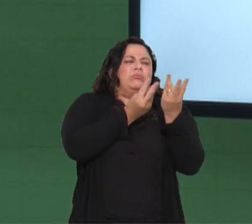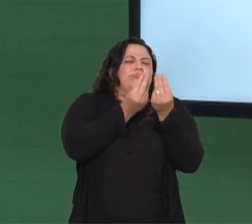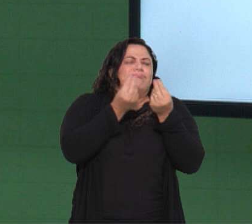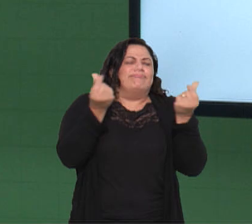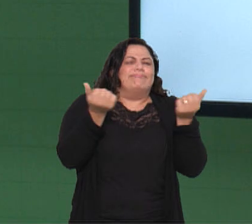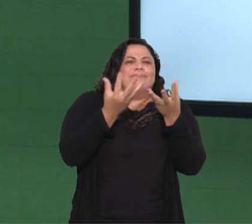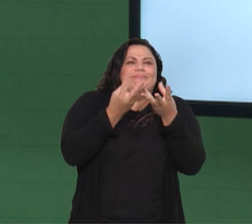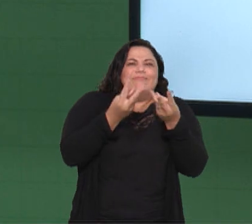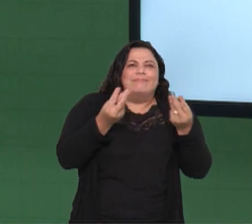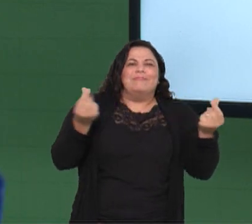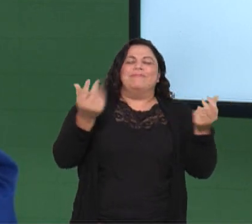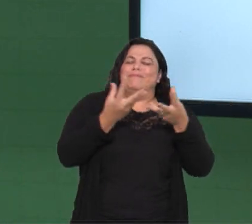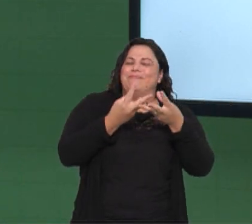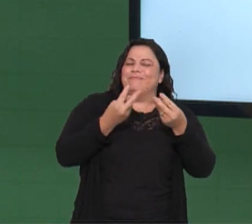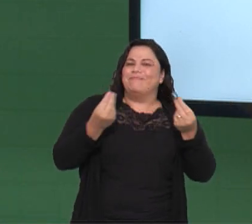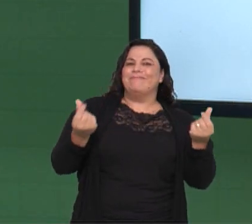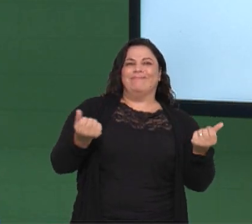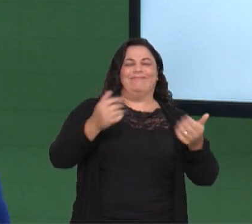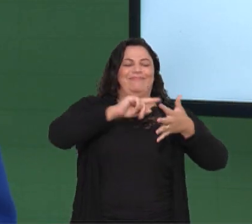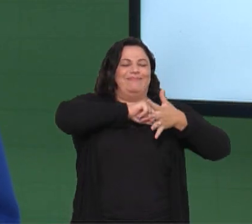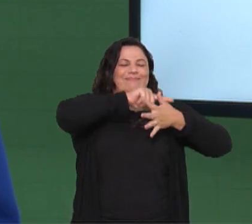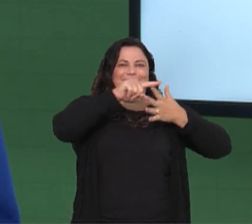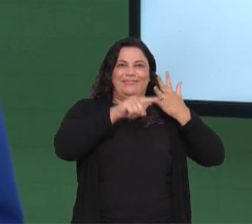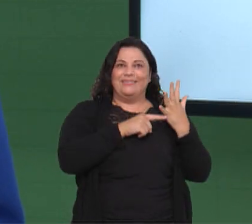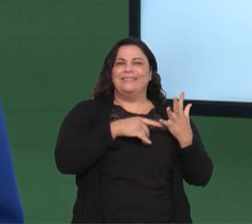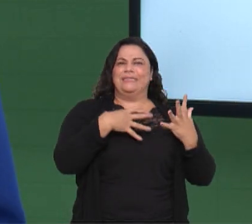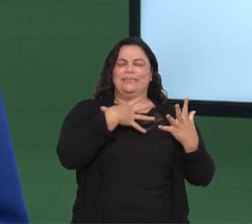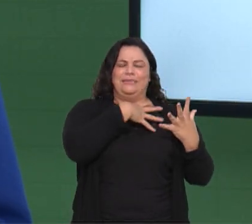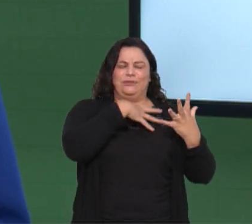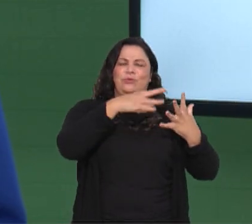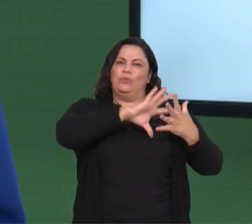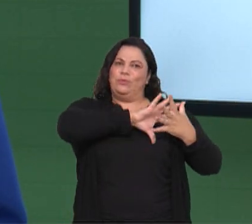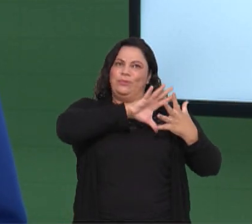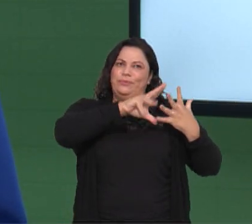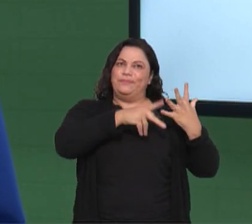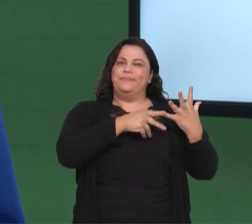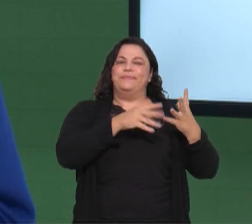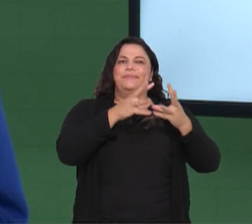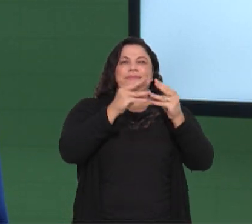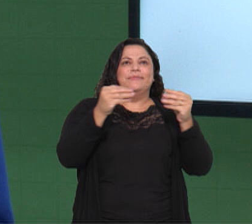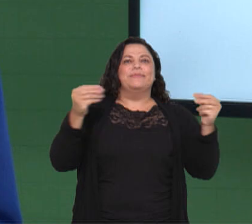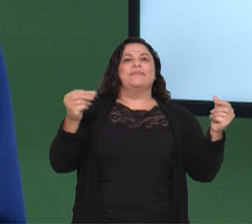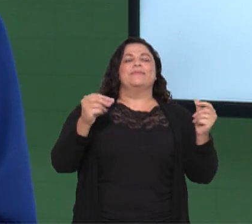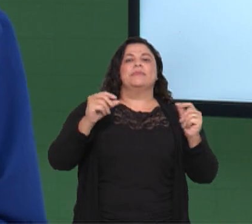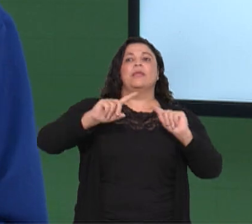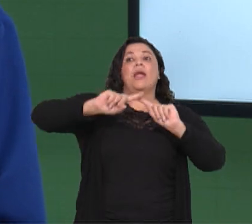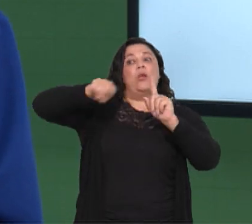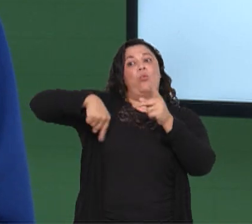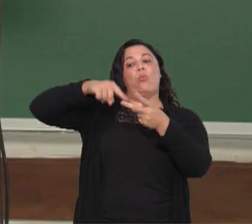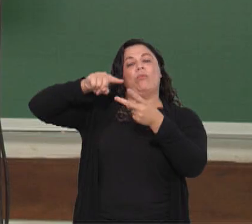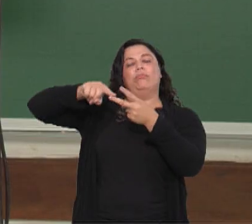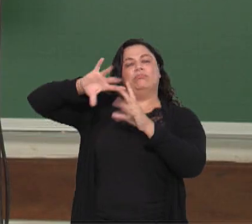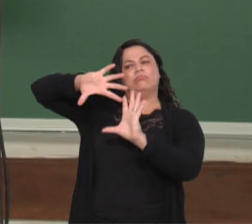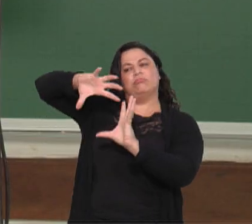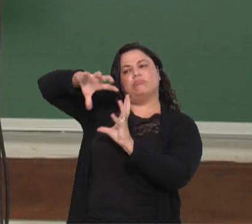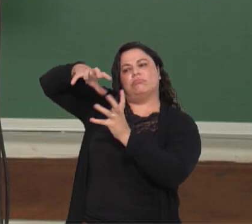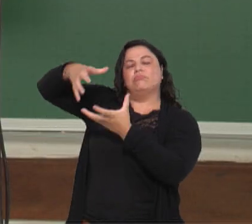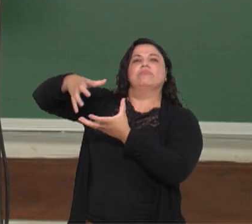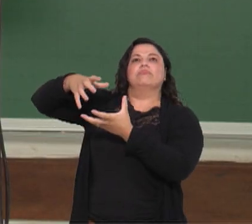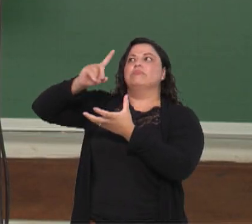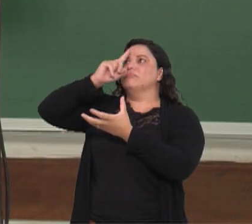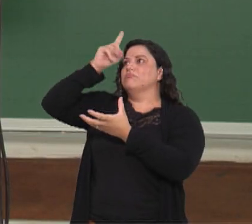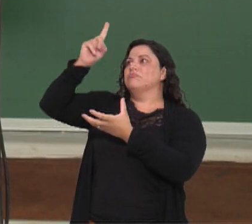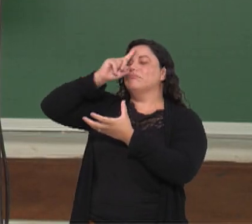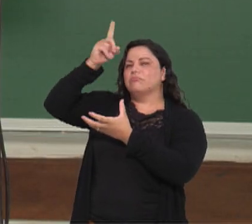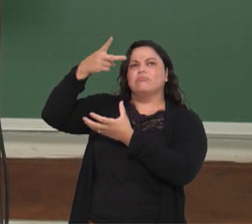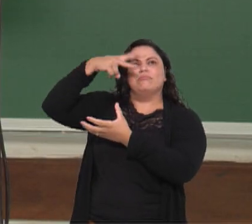os nossos 5 sentidos. E existe um outro mundo, que é o mundo das ideias, ou então o que ele chama de mundo inteligível. Lembra